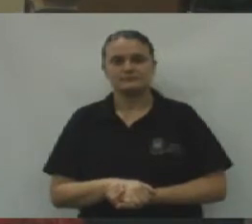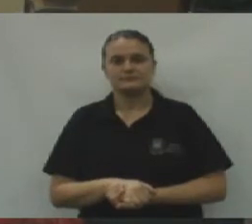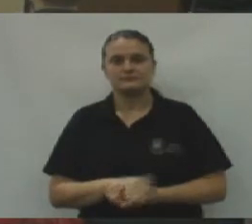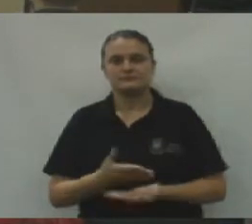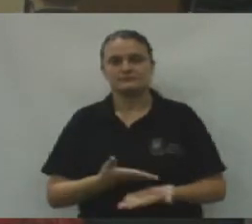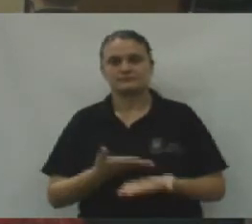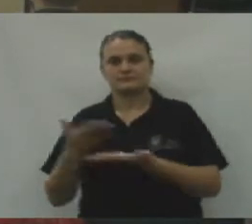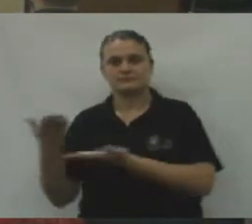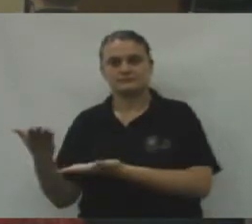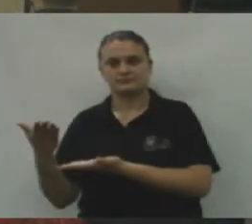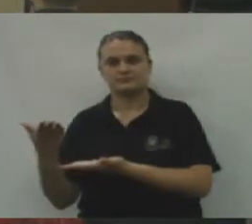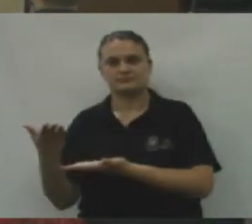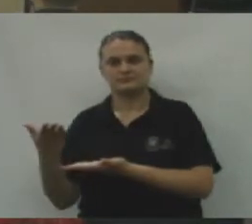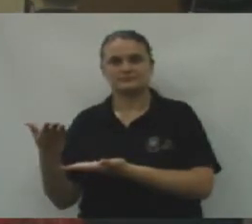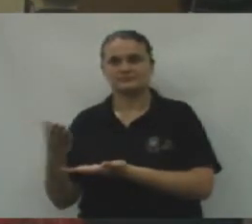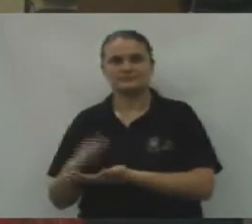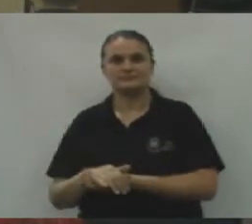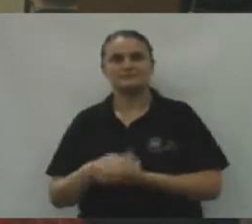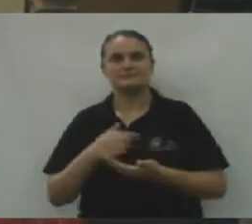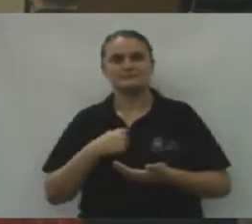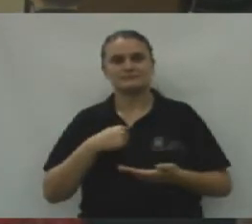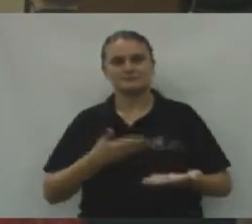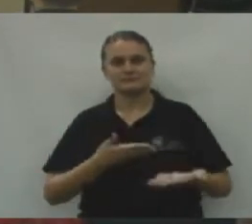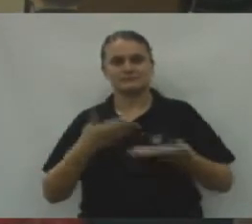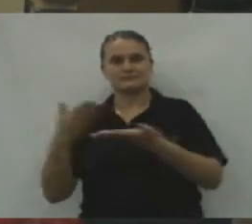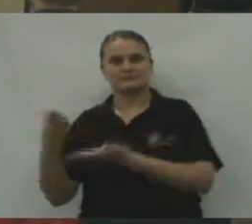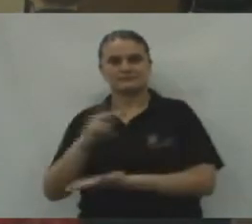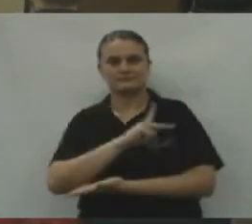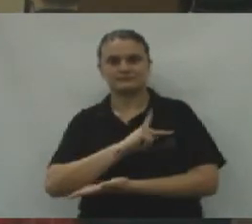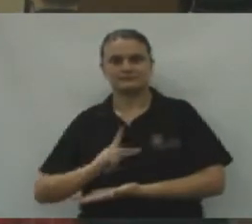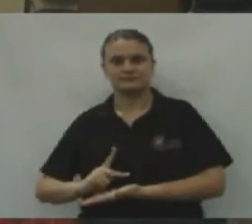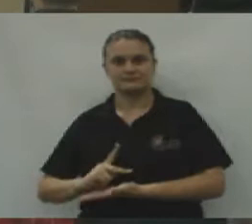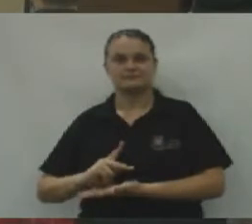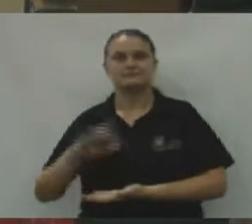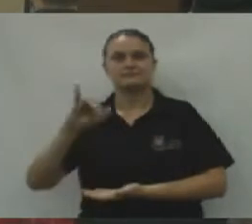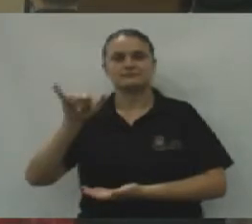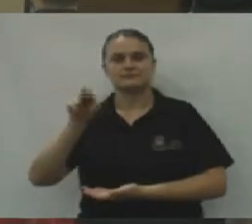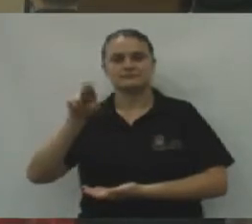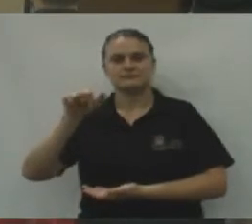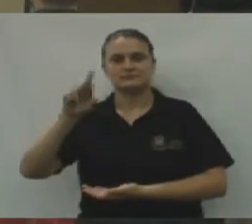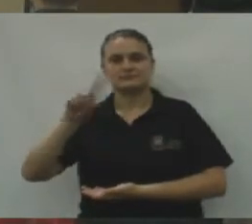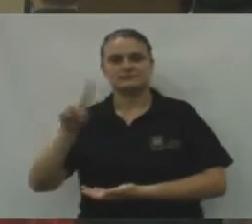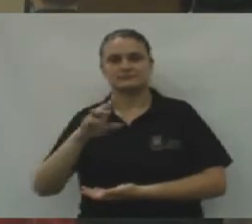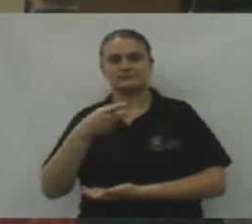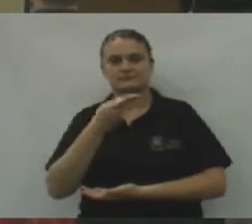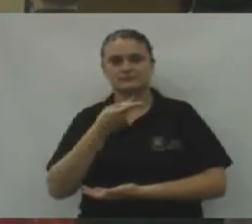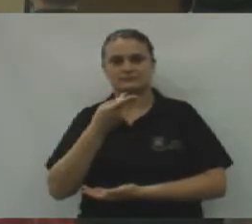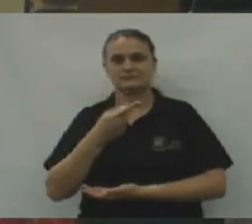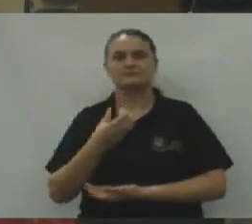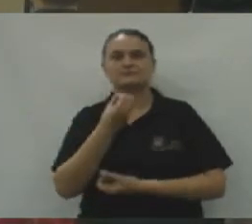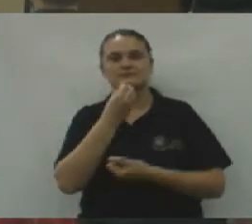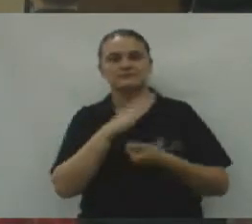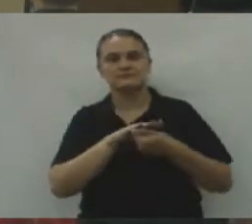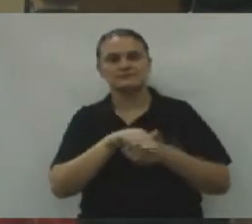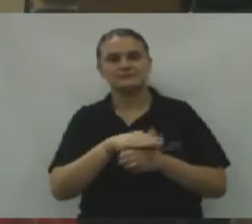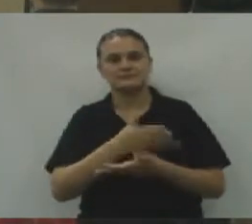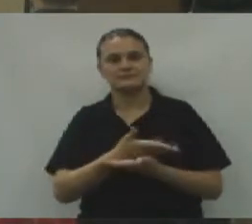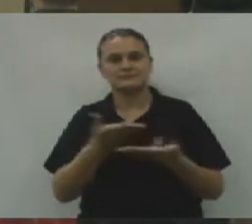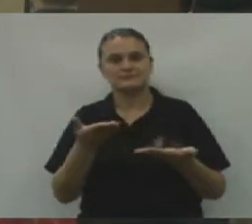Passo a palavra, então, para o vereador... Passo a presidência para o vereador Juarez, para poder fazer uso da palavra. Boa noite a